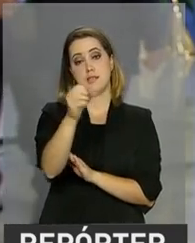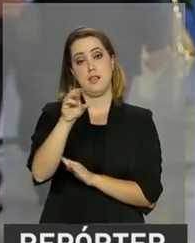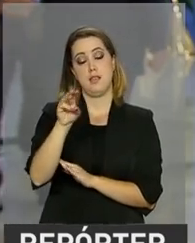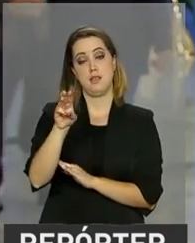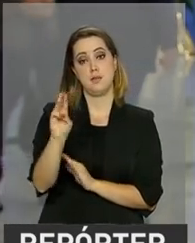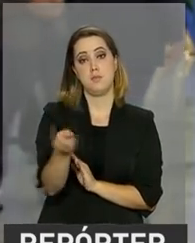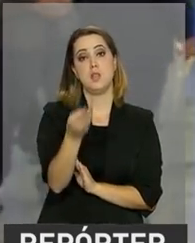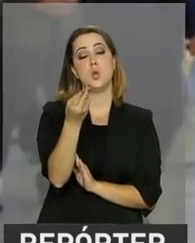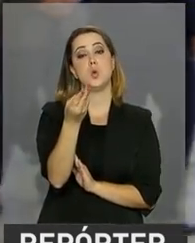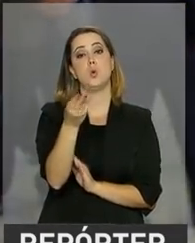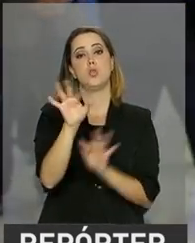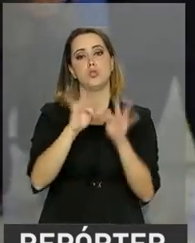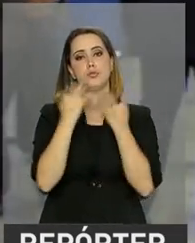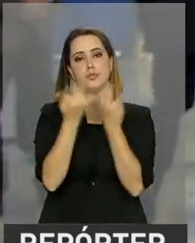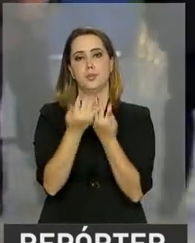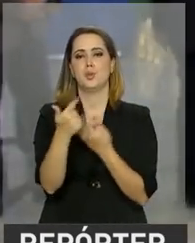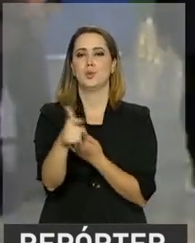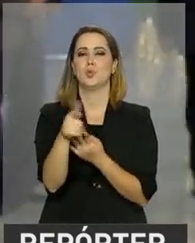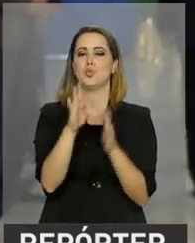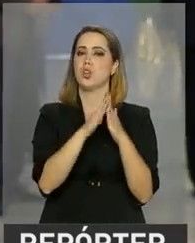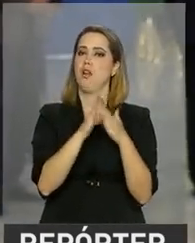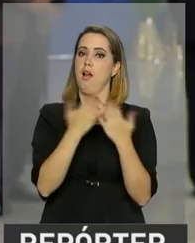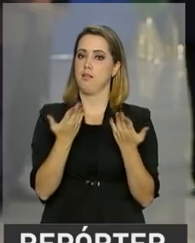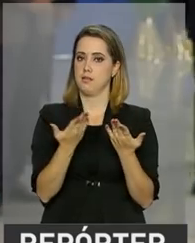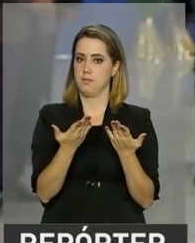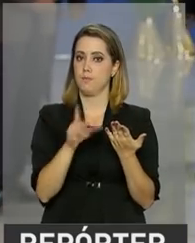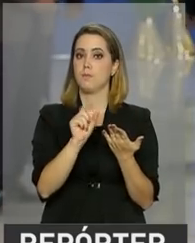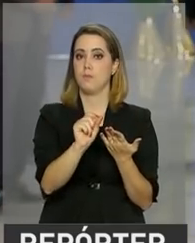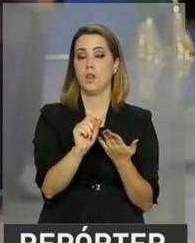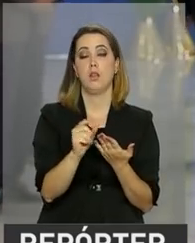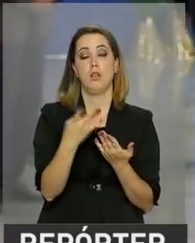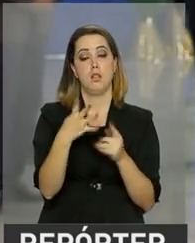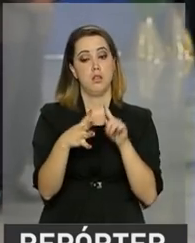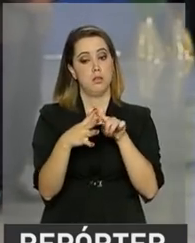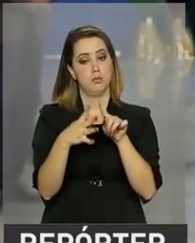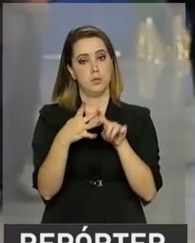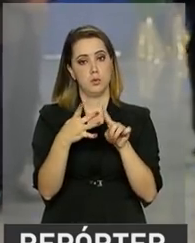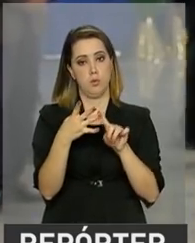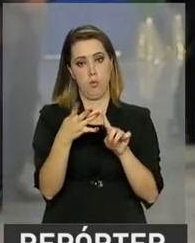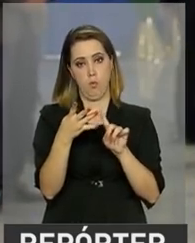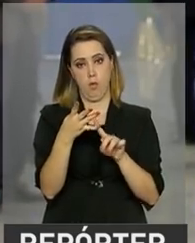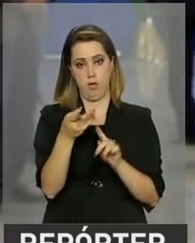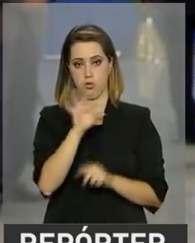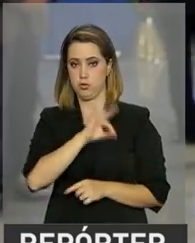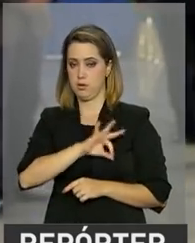e meio de famílias. O Minha Casa Minha Vida tem quatro faixas de renda: